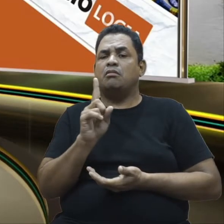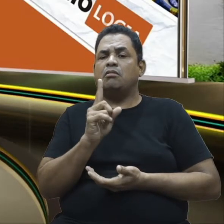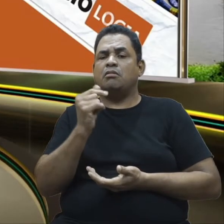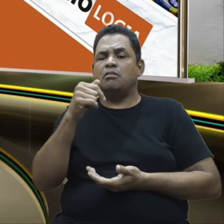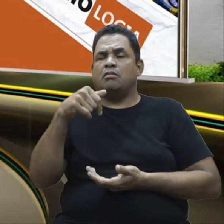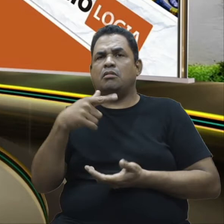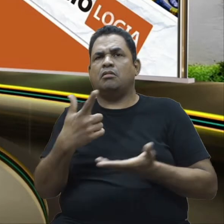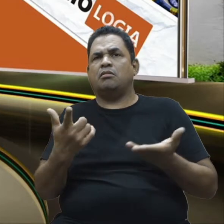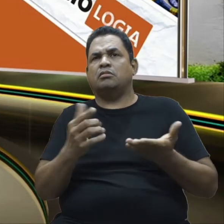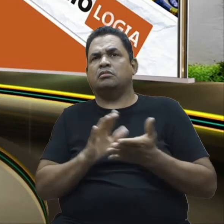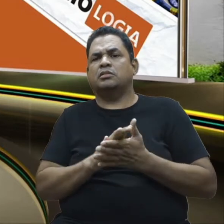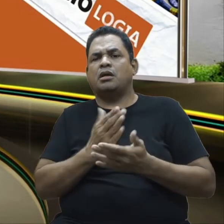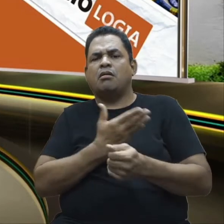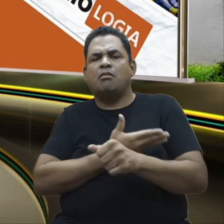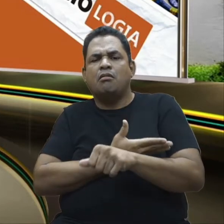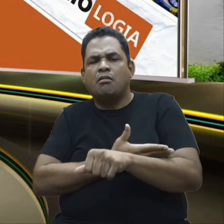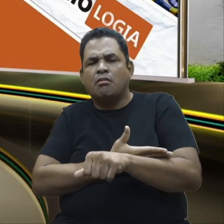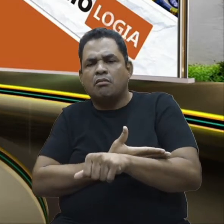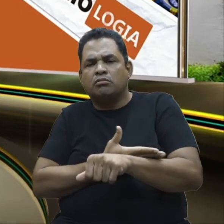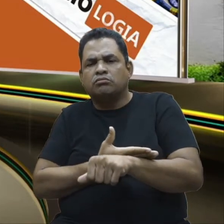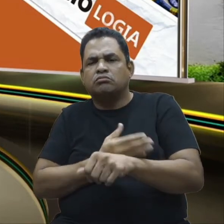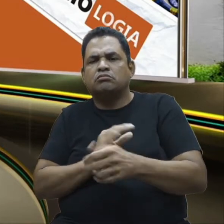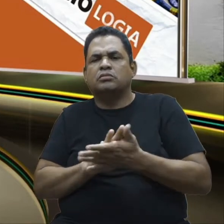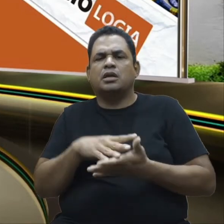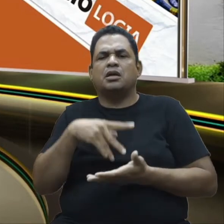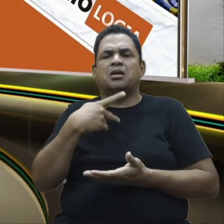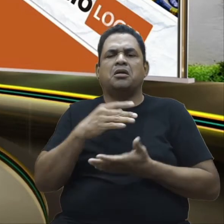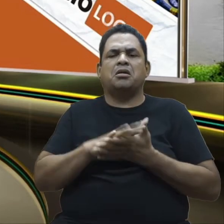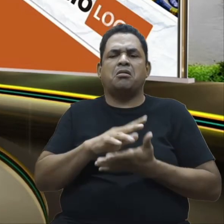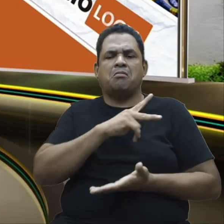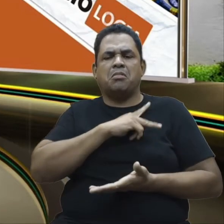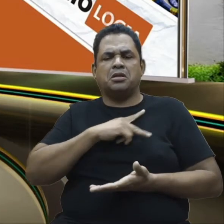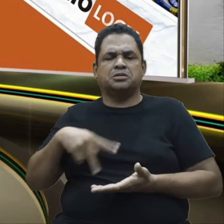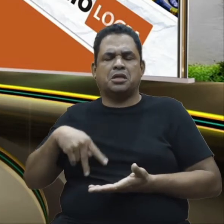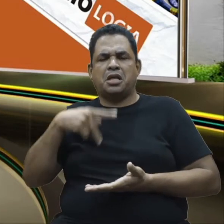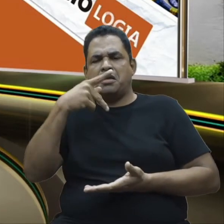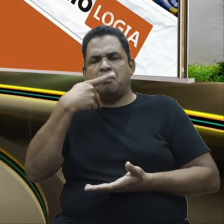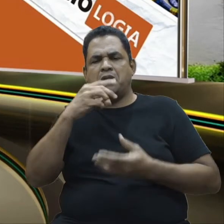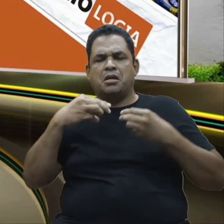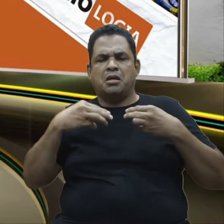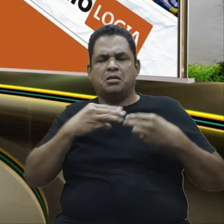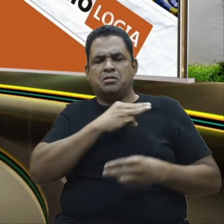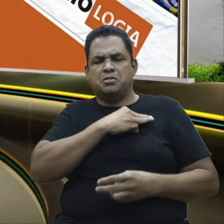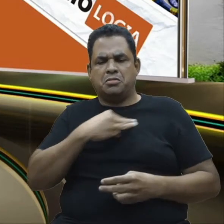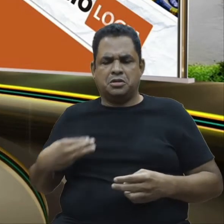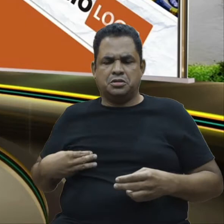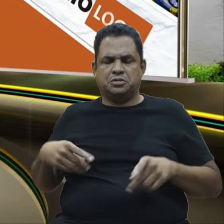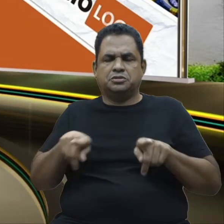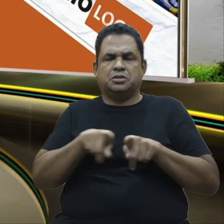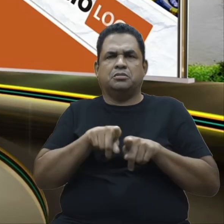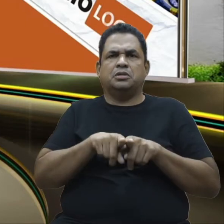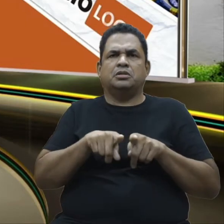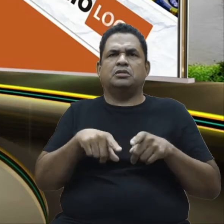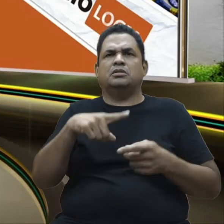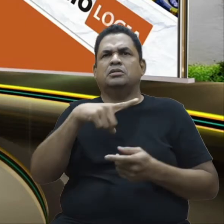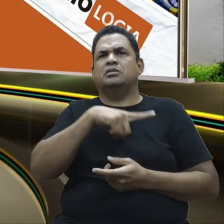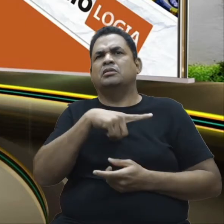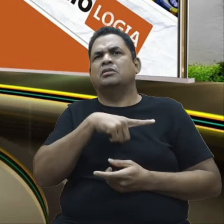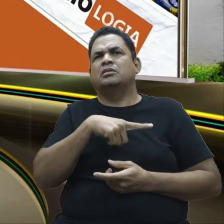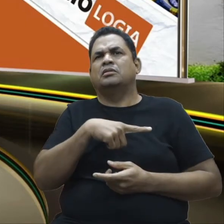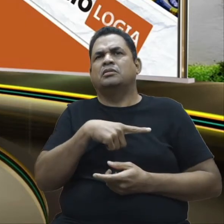está aqui acostumado a ver o presidente falar e tal, seus ministros e tudo mais. A gente tem, por exemplo,